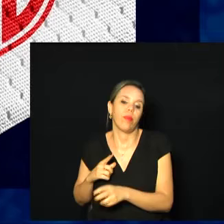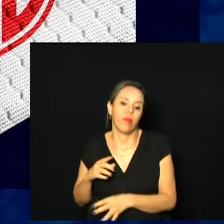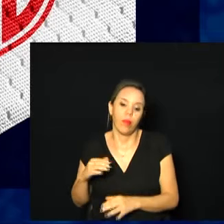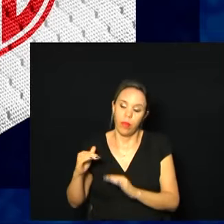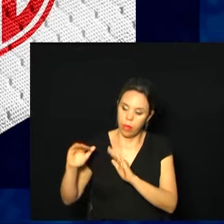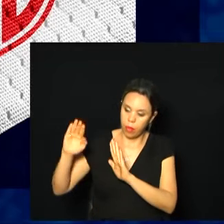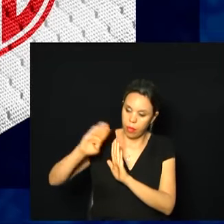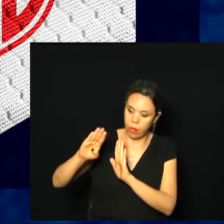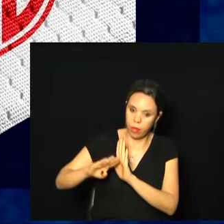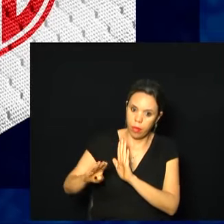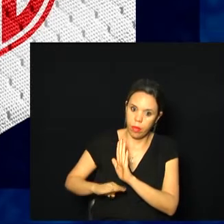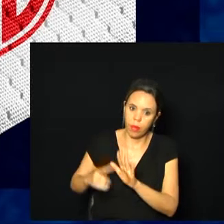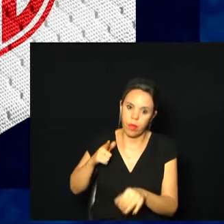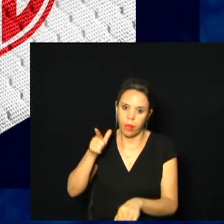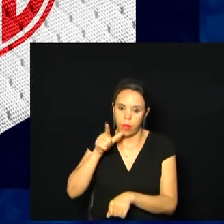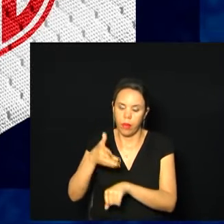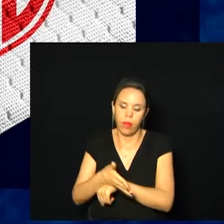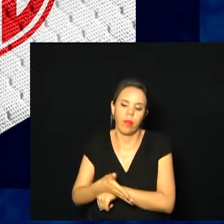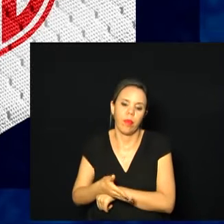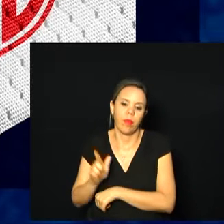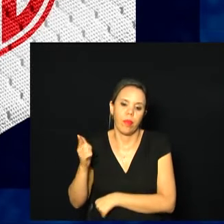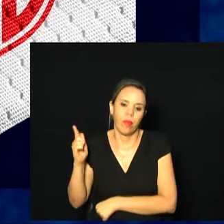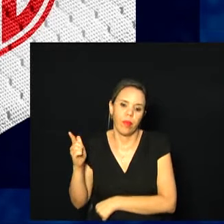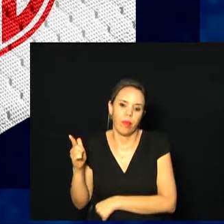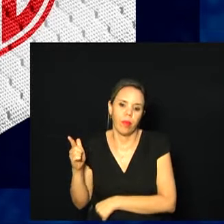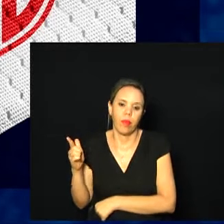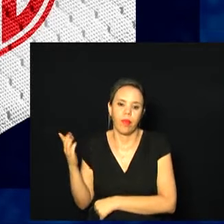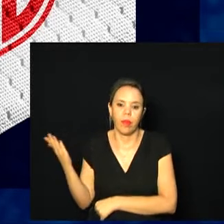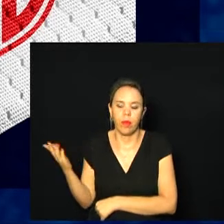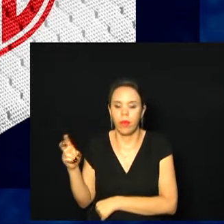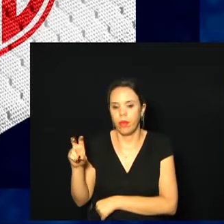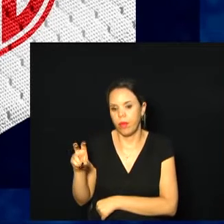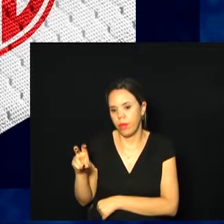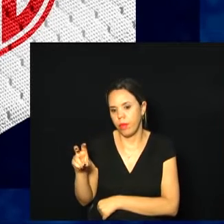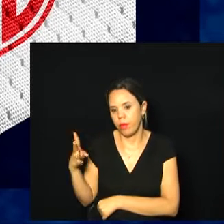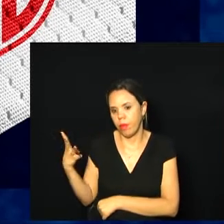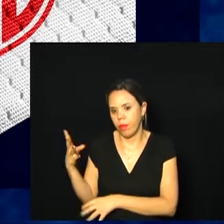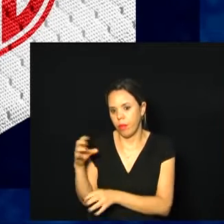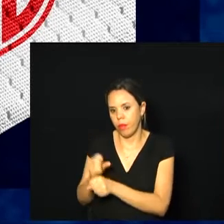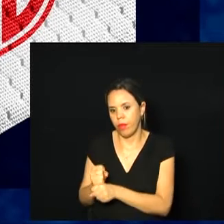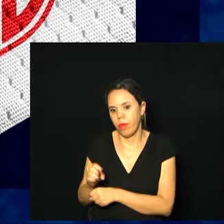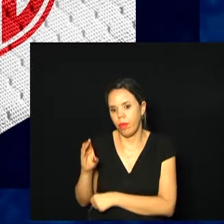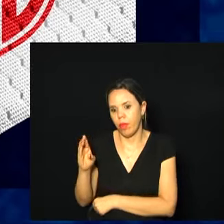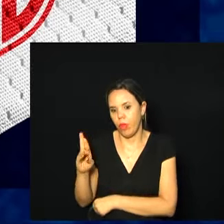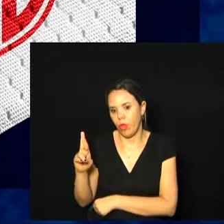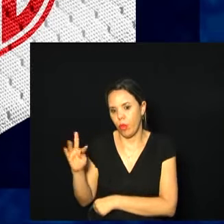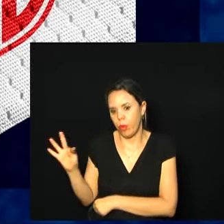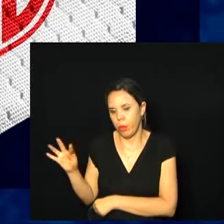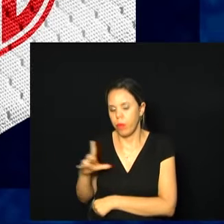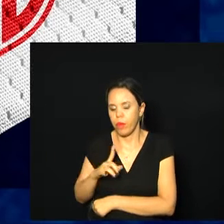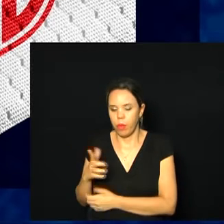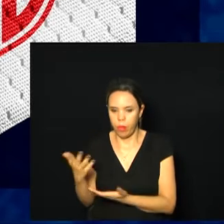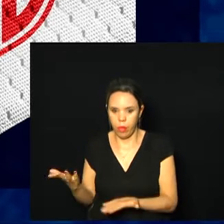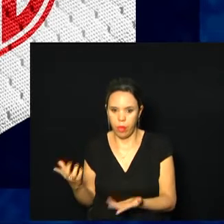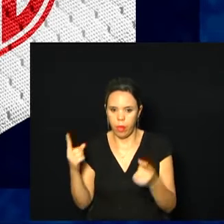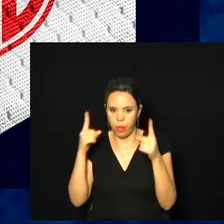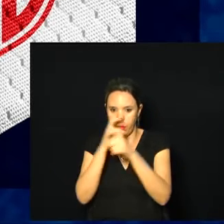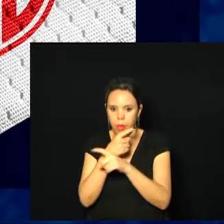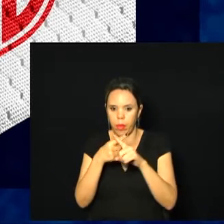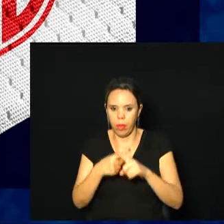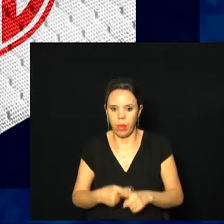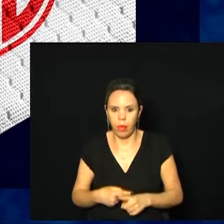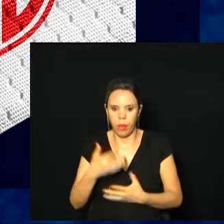estaria conquistando o acesso, que seria o Goiás. O CRB tem 54 pontos, então é um duelo complicadíssimo